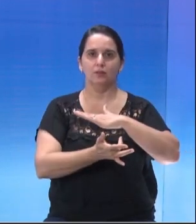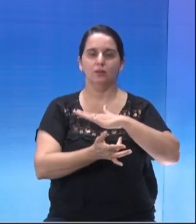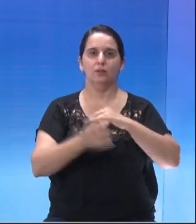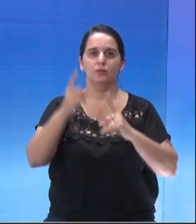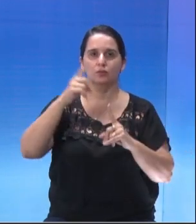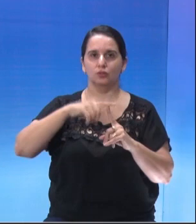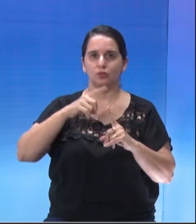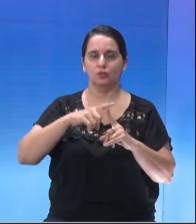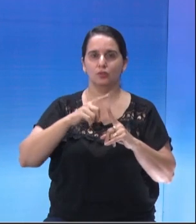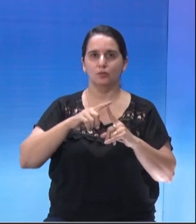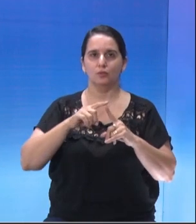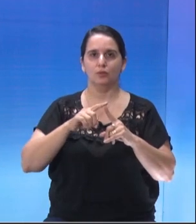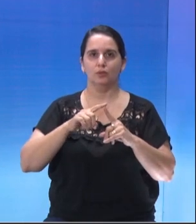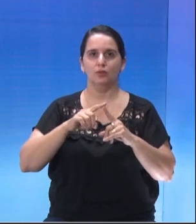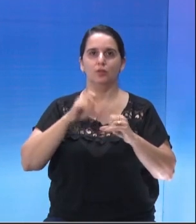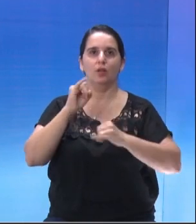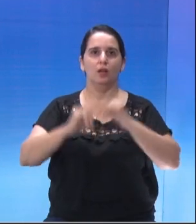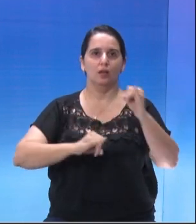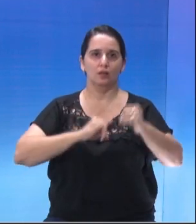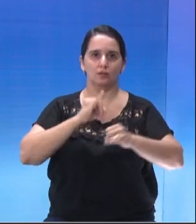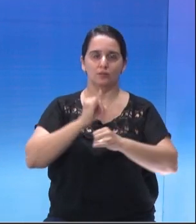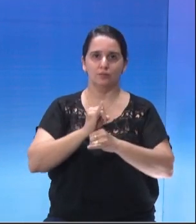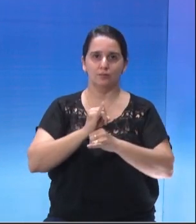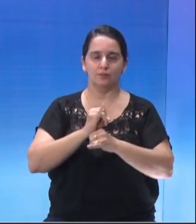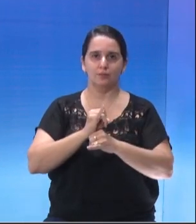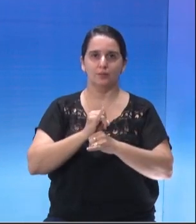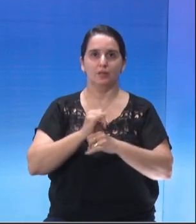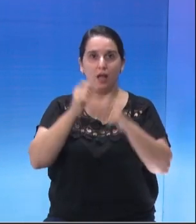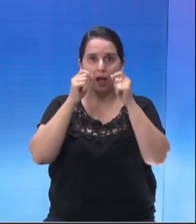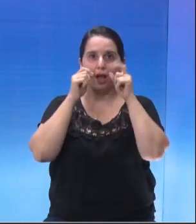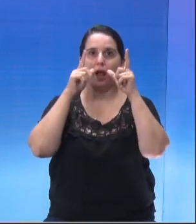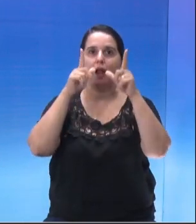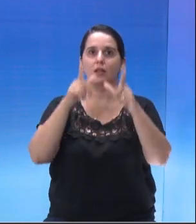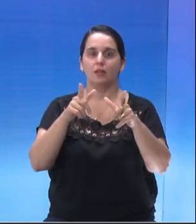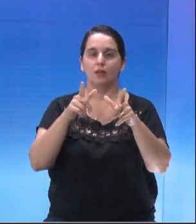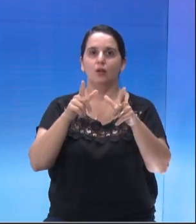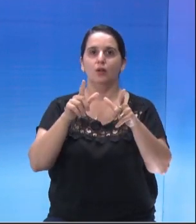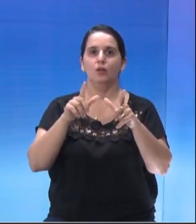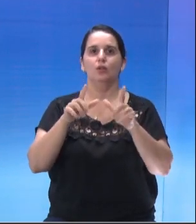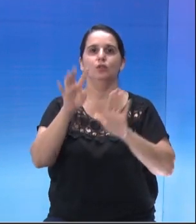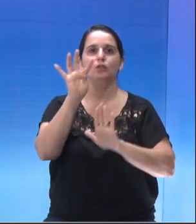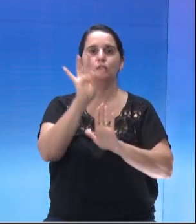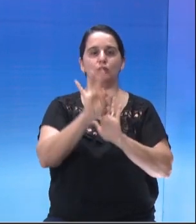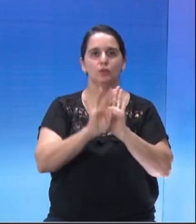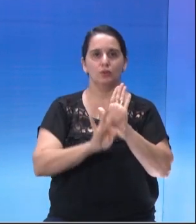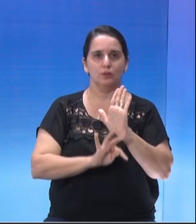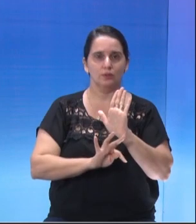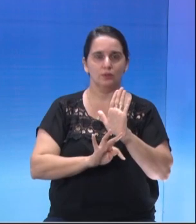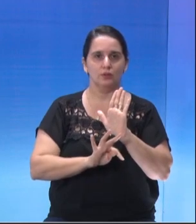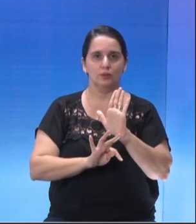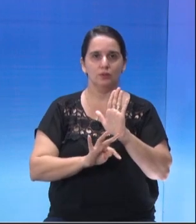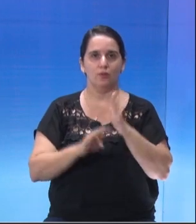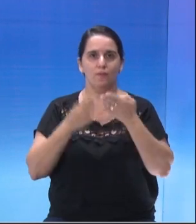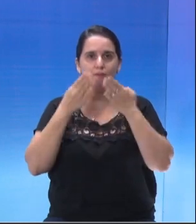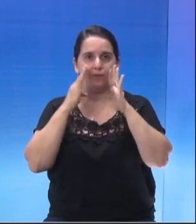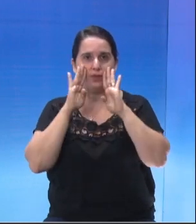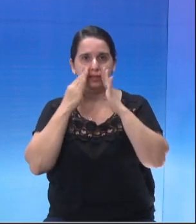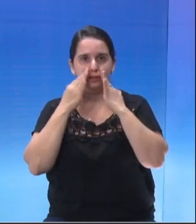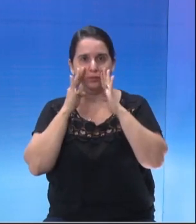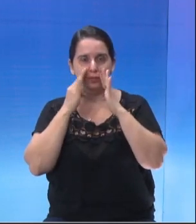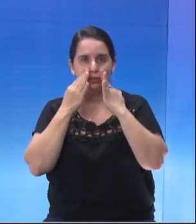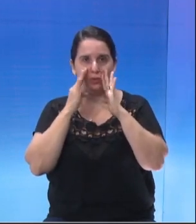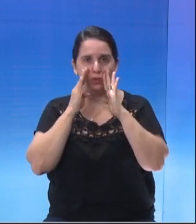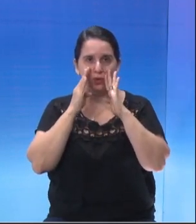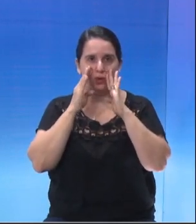gêneros digitais. Então, eu gostaria muito que vocês estivessem atentos quando falar assim, nos textos que vai falar sobre Facebook, sobre Twitter,